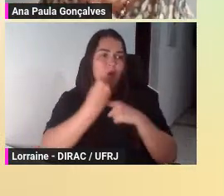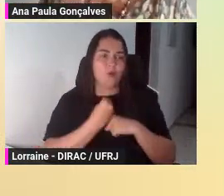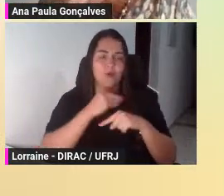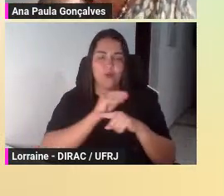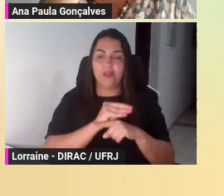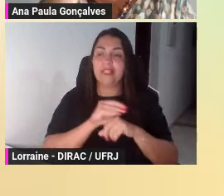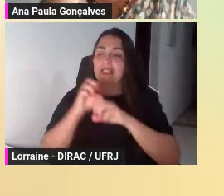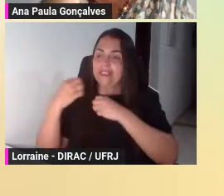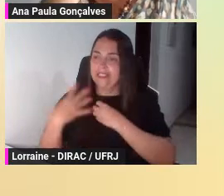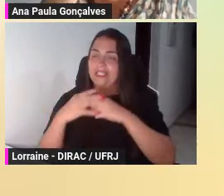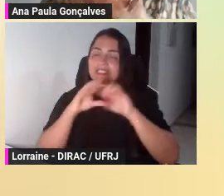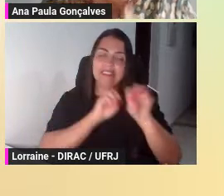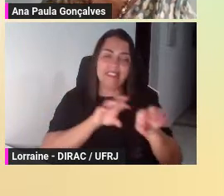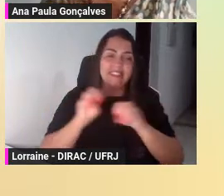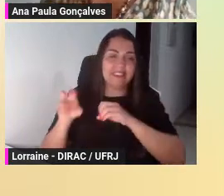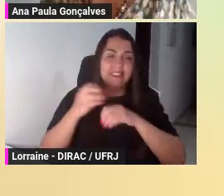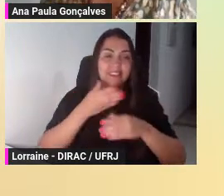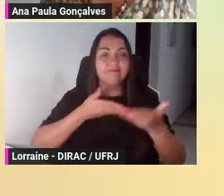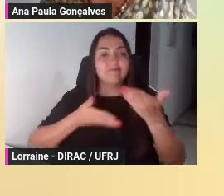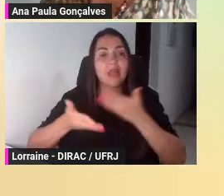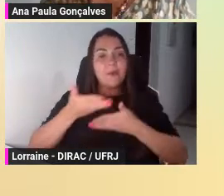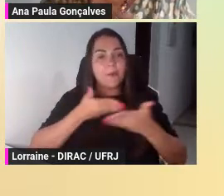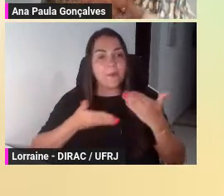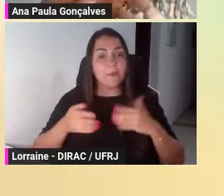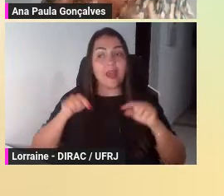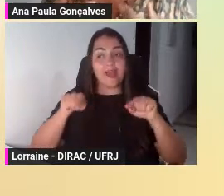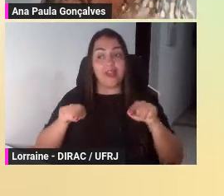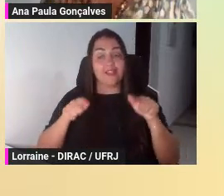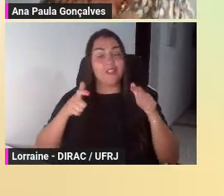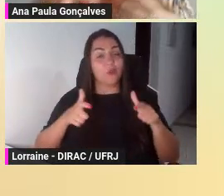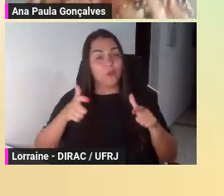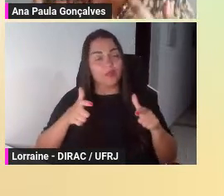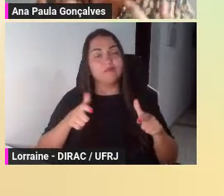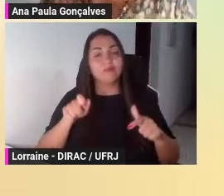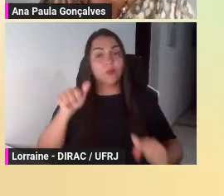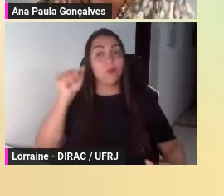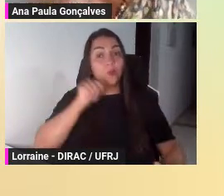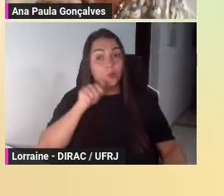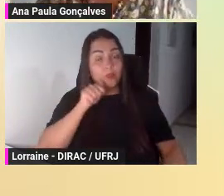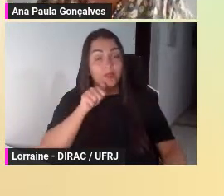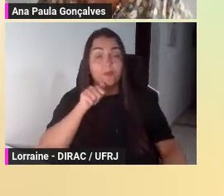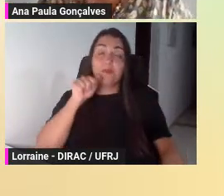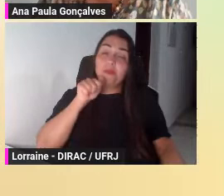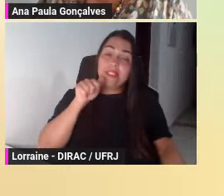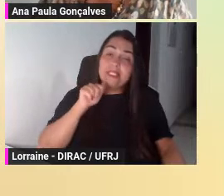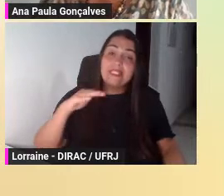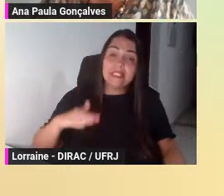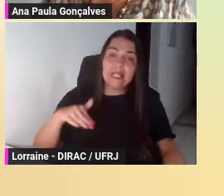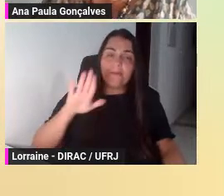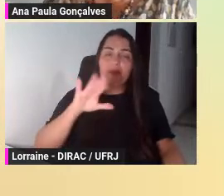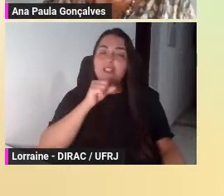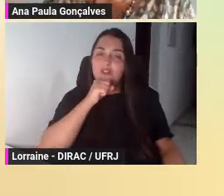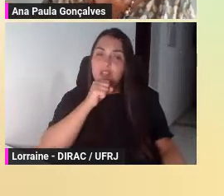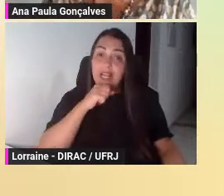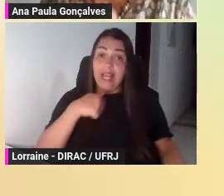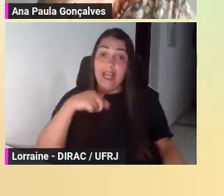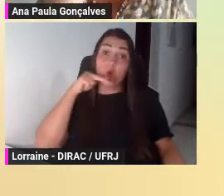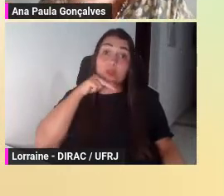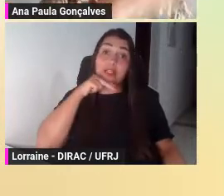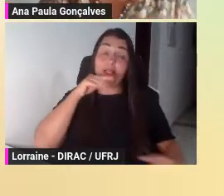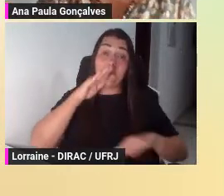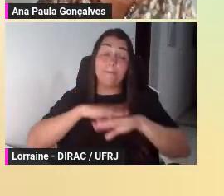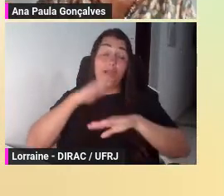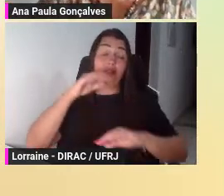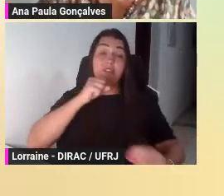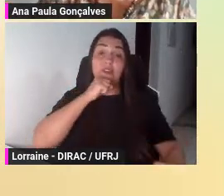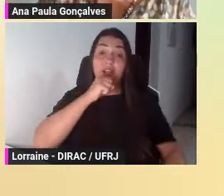todo mundo. Né? E nesse lugar de mulher, de menina, né, mais velha, neta mais velha da família da minha mãe. neta